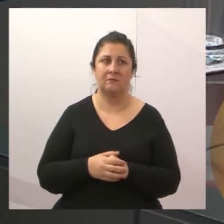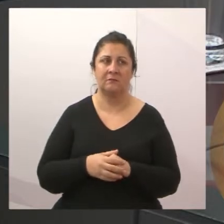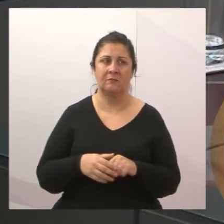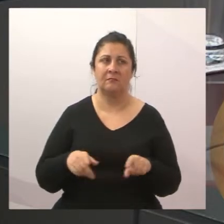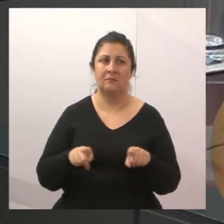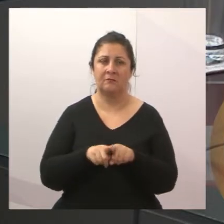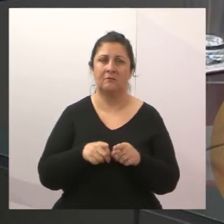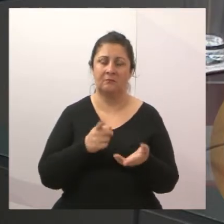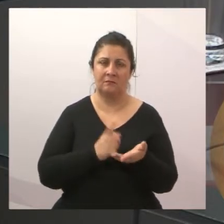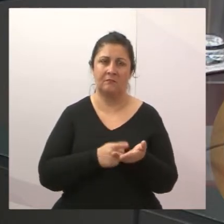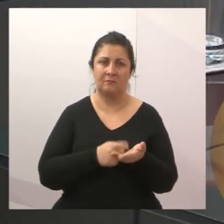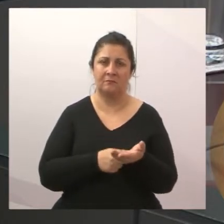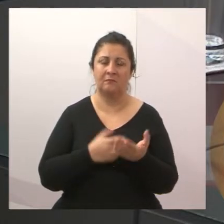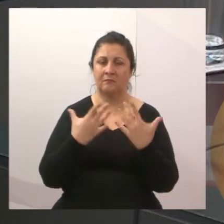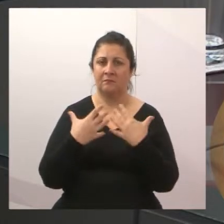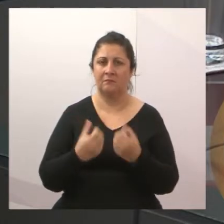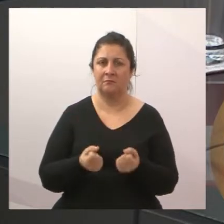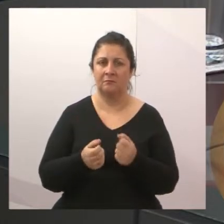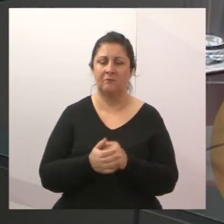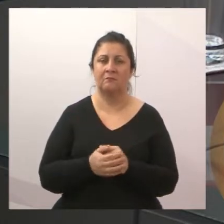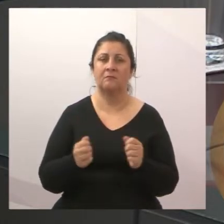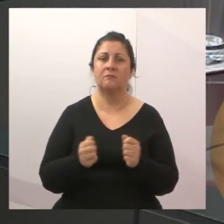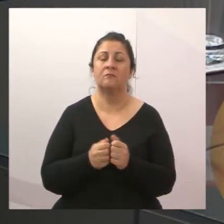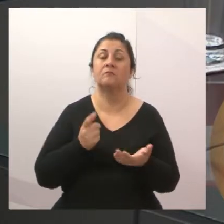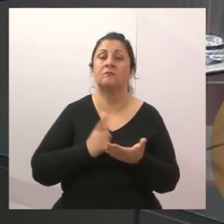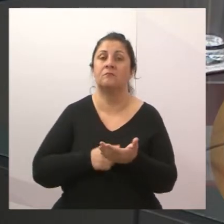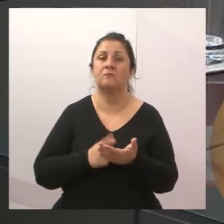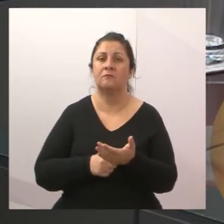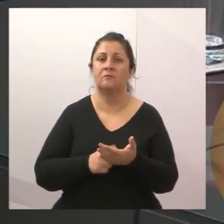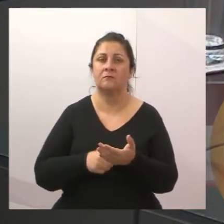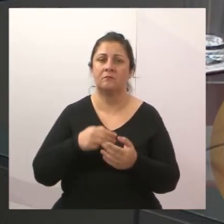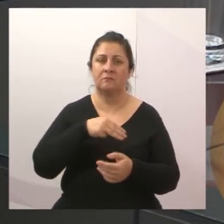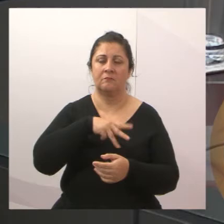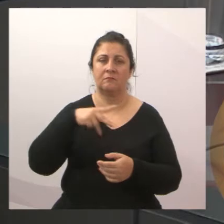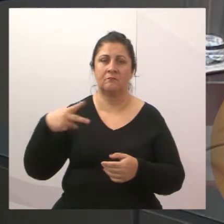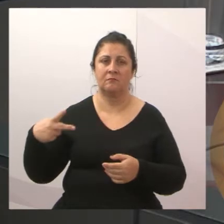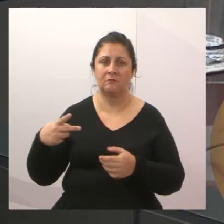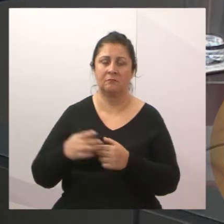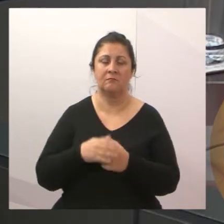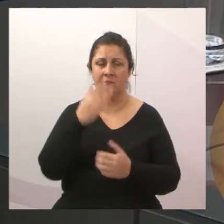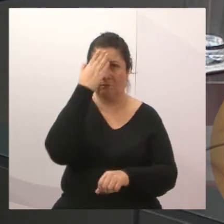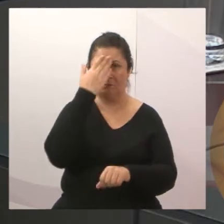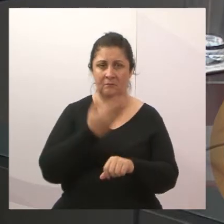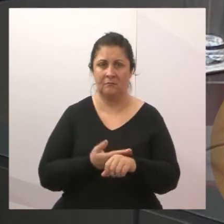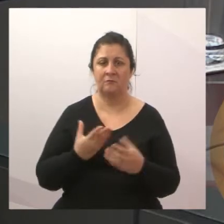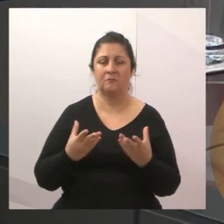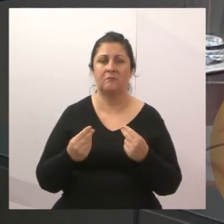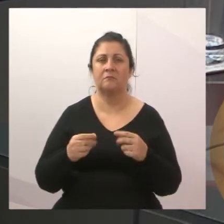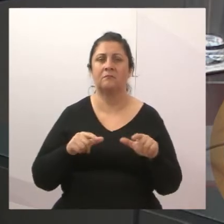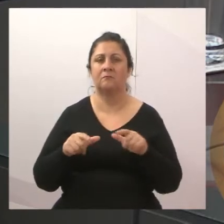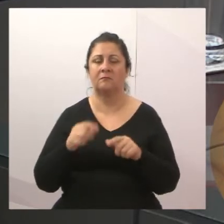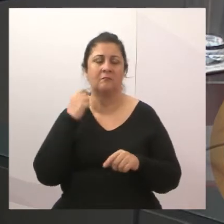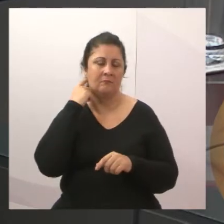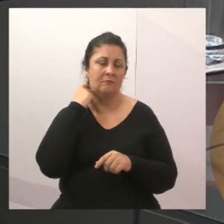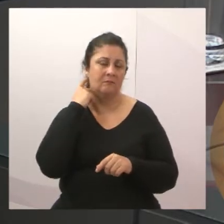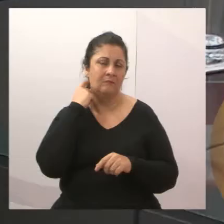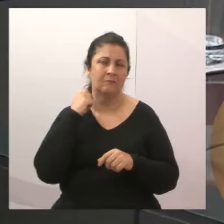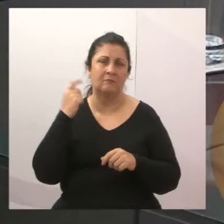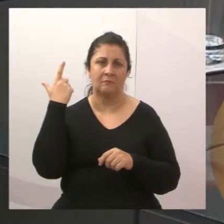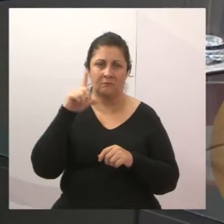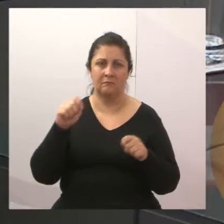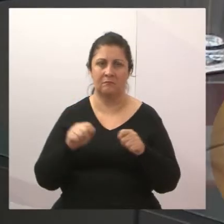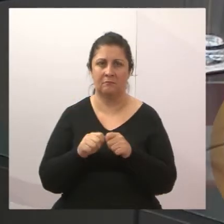foi aceito, né? Então, junto com o acordo do Ministério Público. Então, eu acredito que muitas dessas ações vão poder ser concluídas